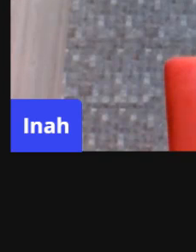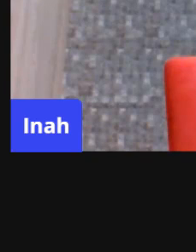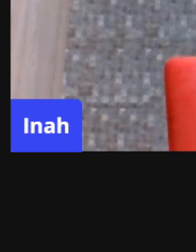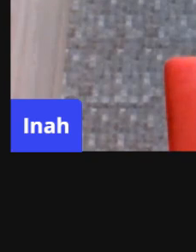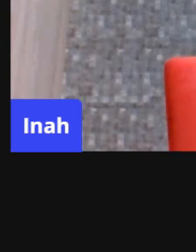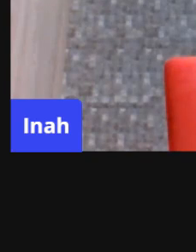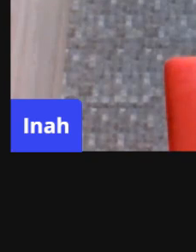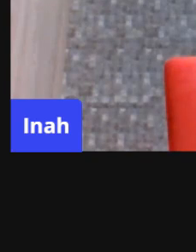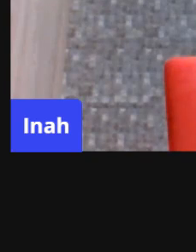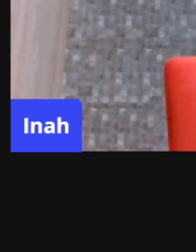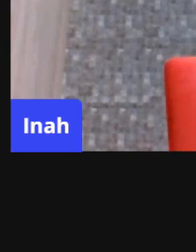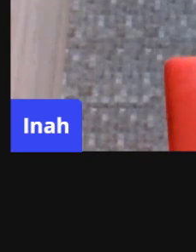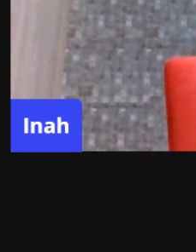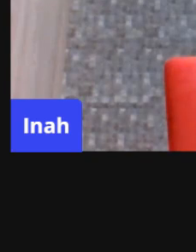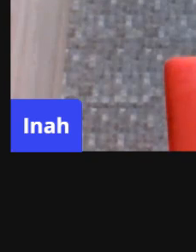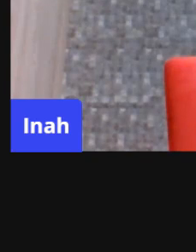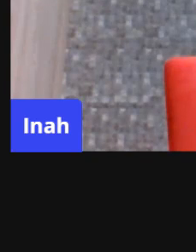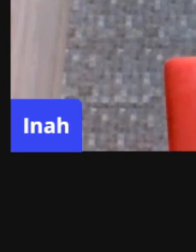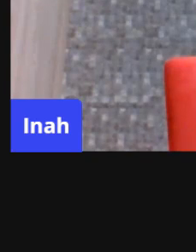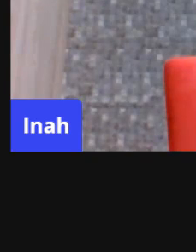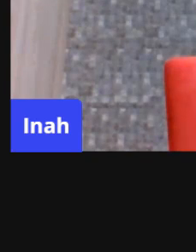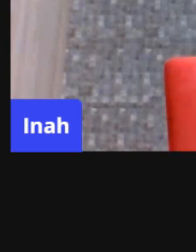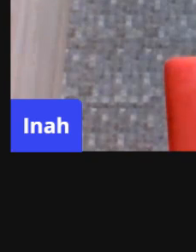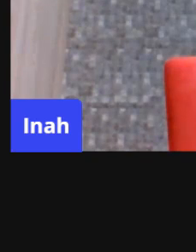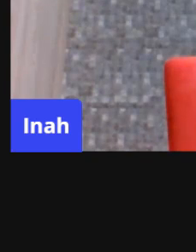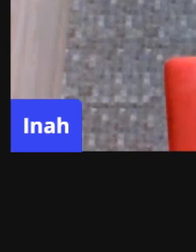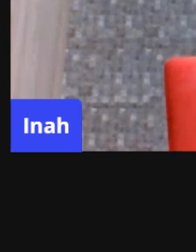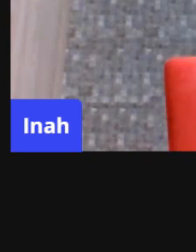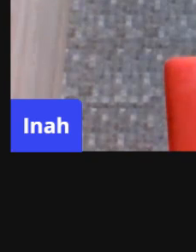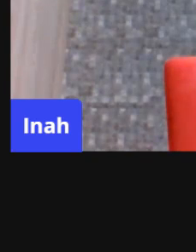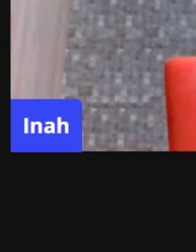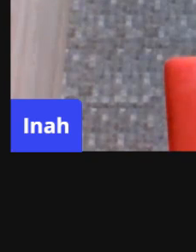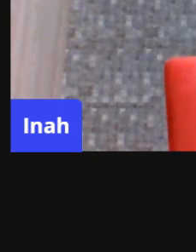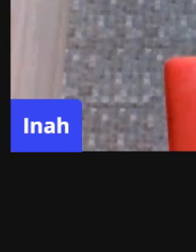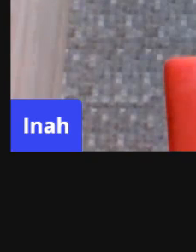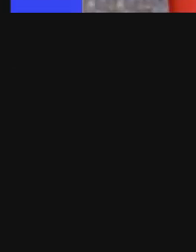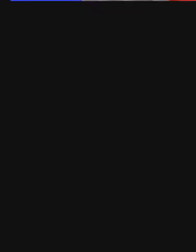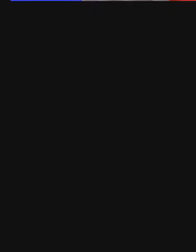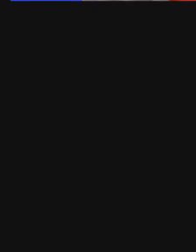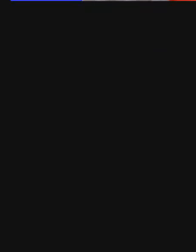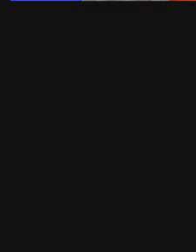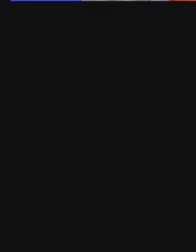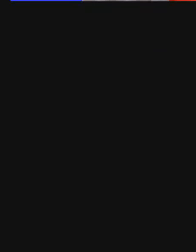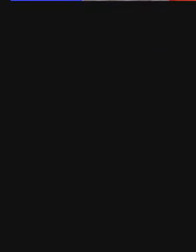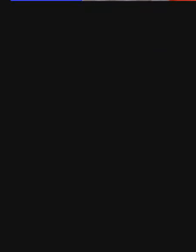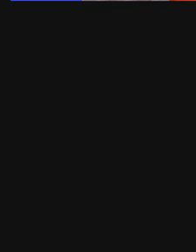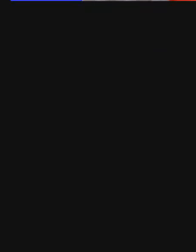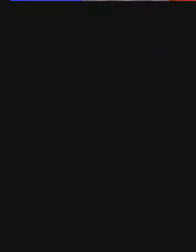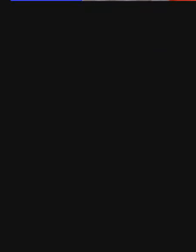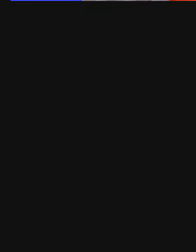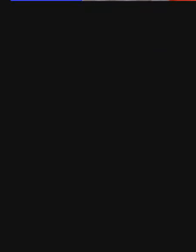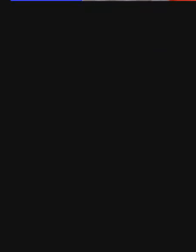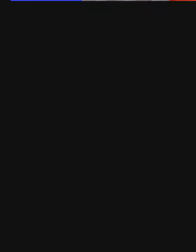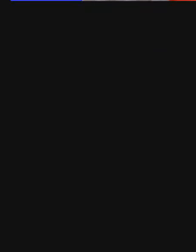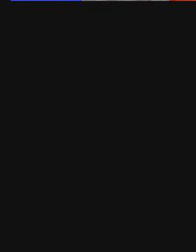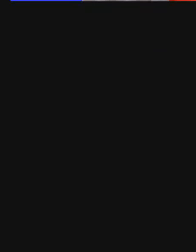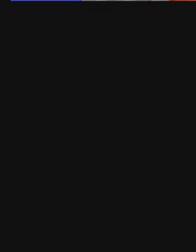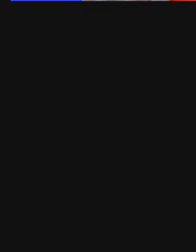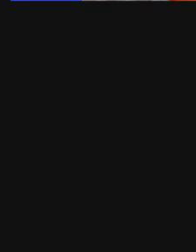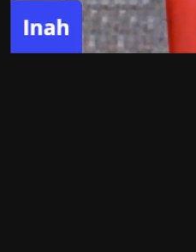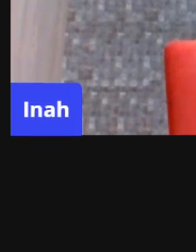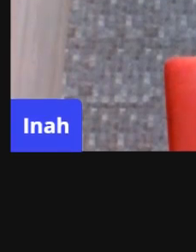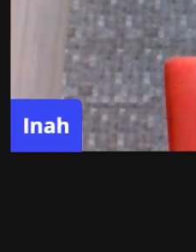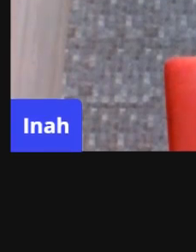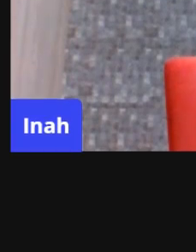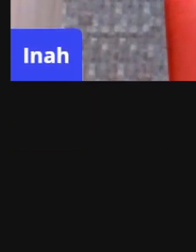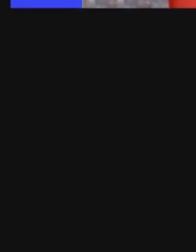Cláudia. Eu sou a professora Iná e, juntamente com a professora Jaqueline, iremos apresentar essa live. Olá,